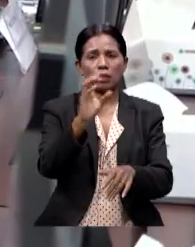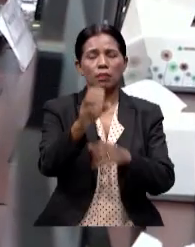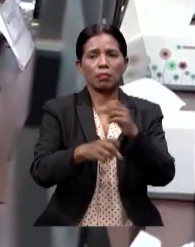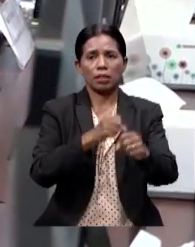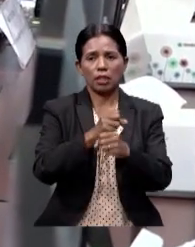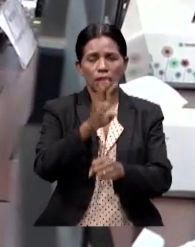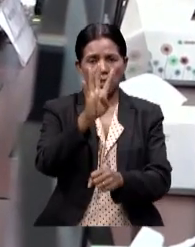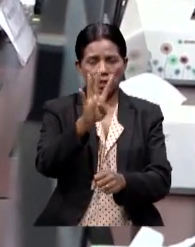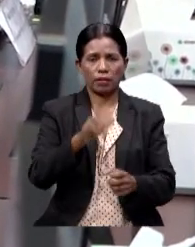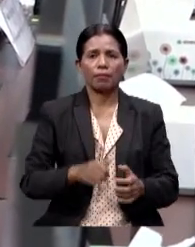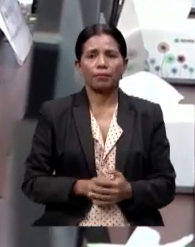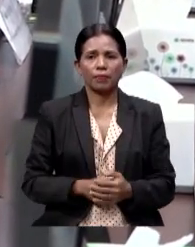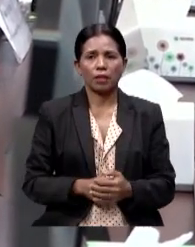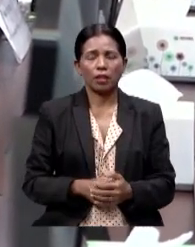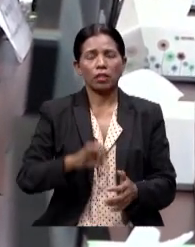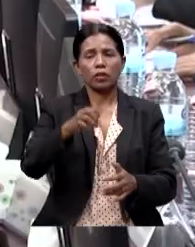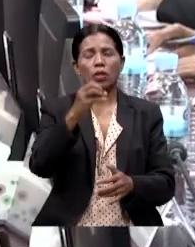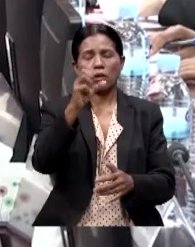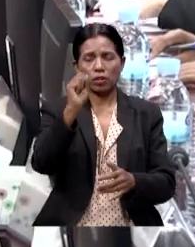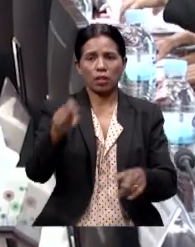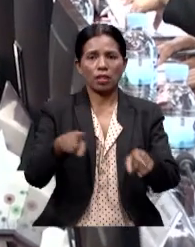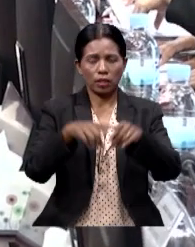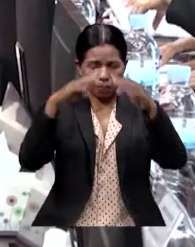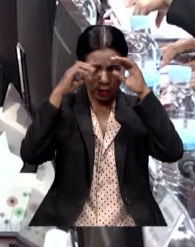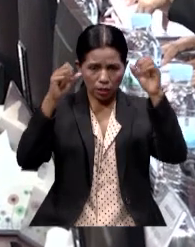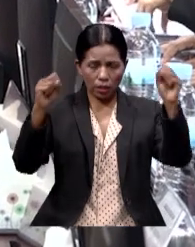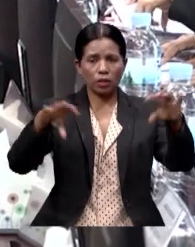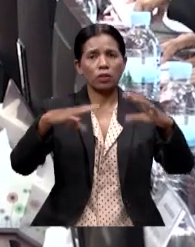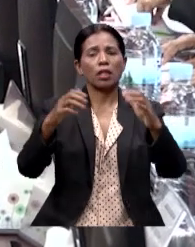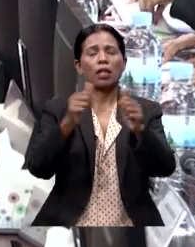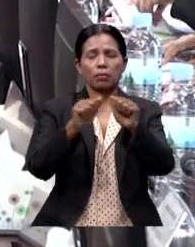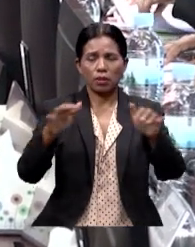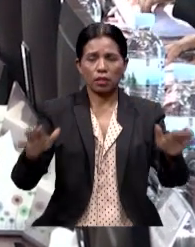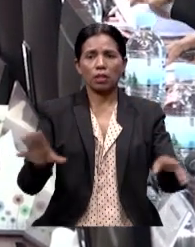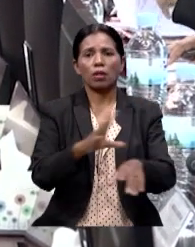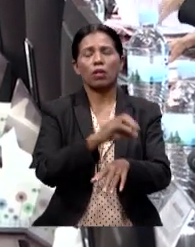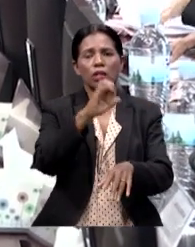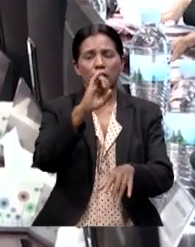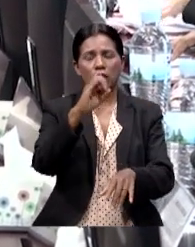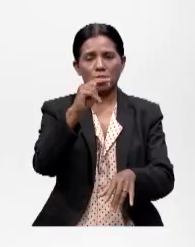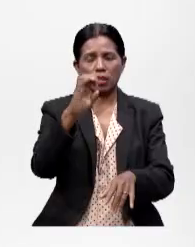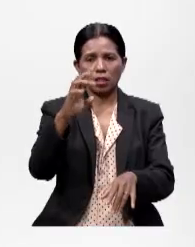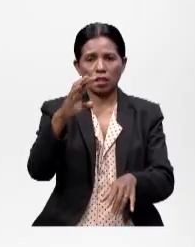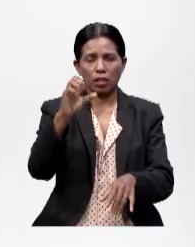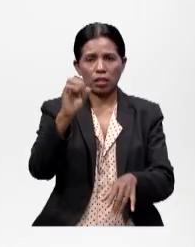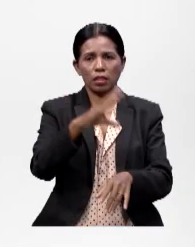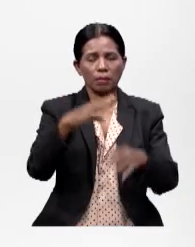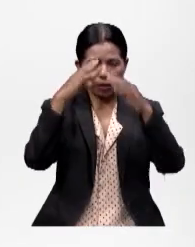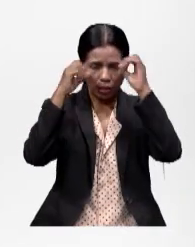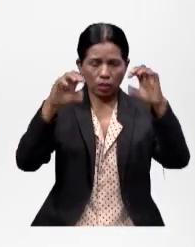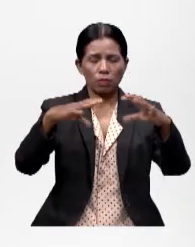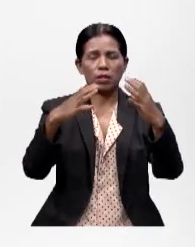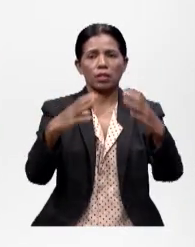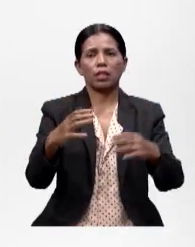tinanhat. J. Manuel Gonçalves, no dar presidente do Conselho de Administração, no ho inerência presidente da Comissão Executiva,